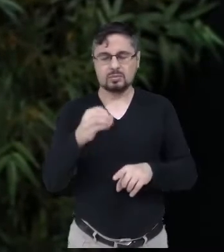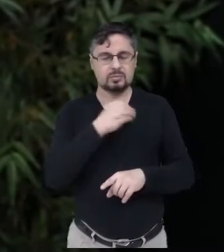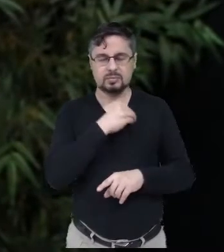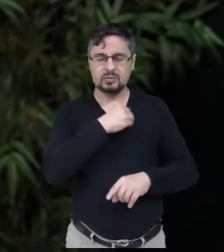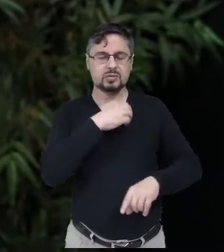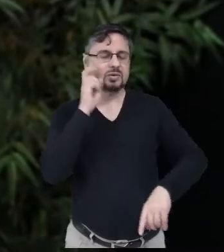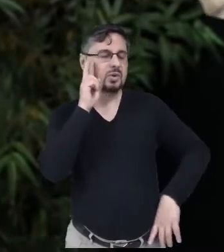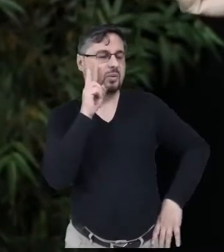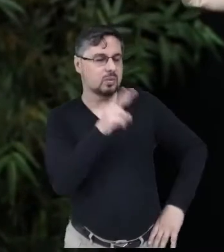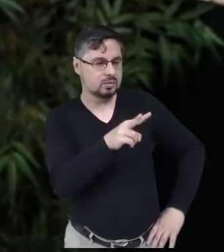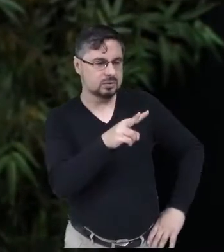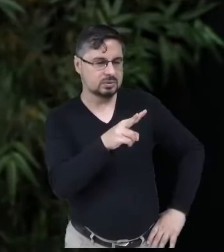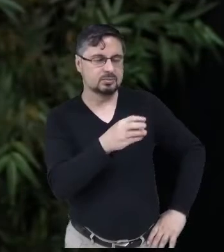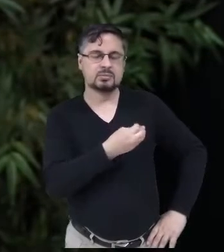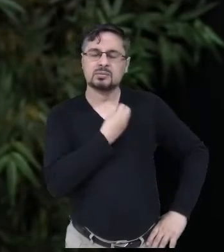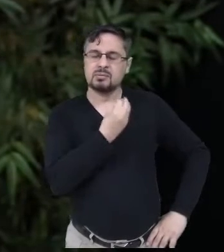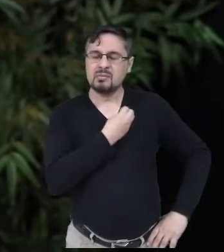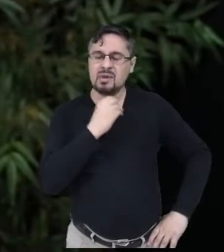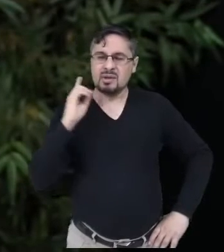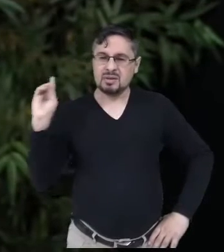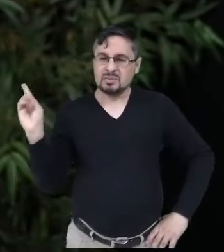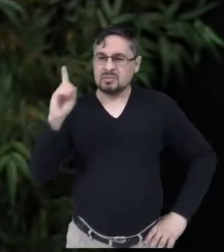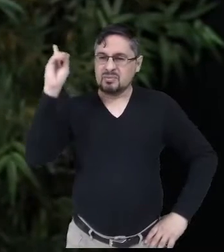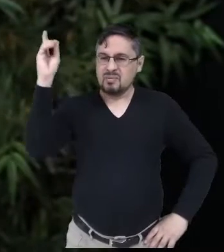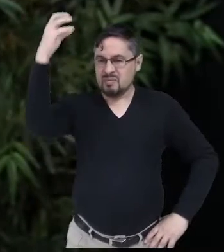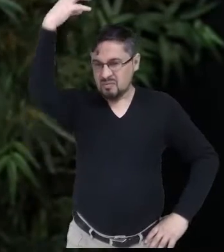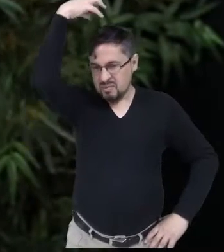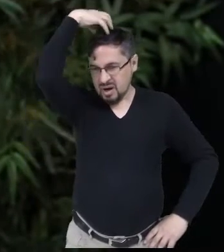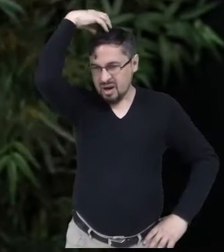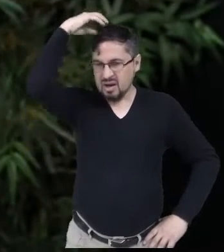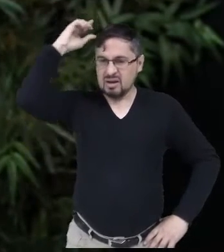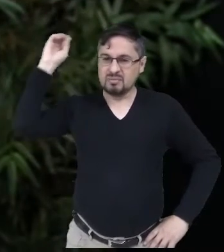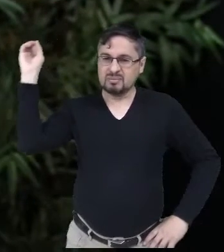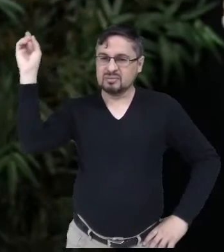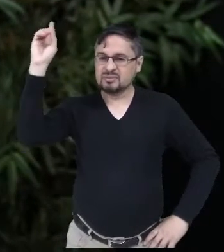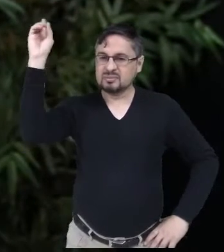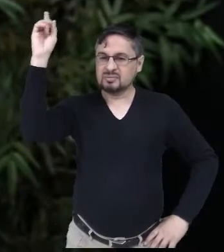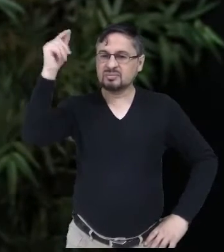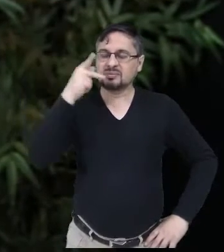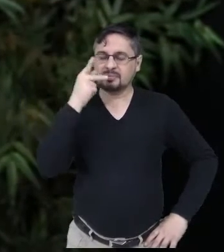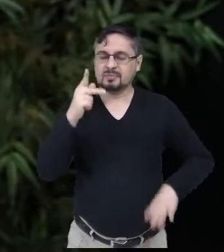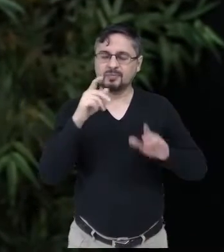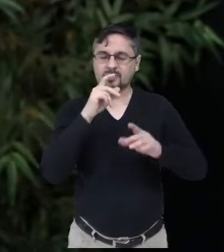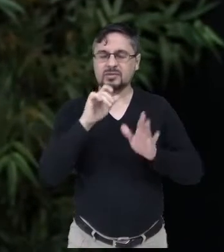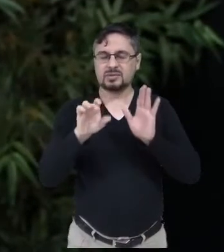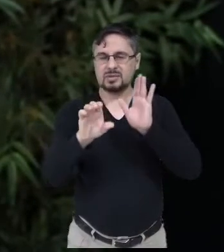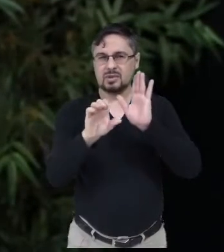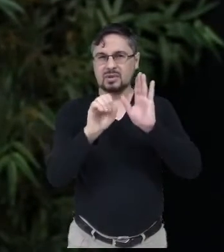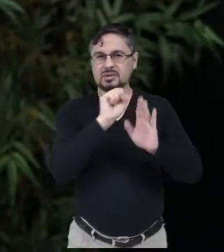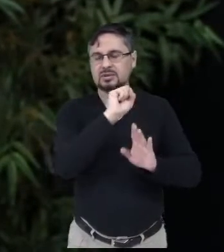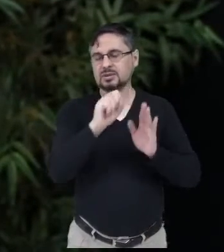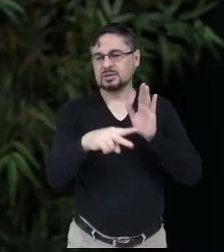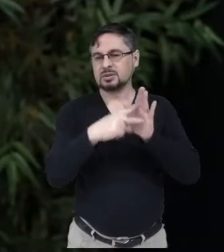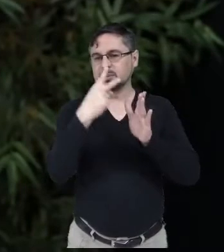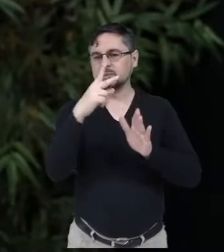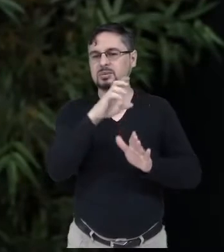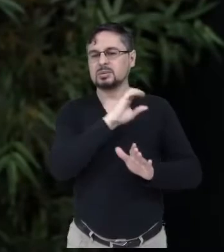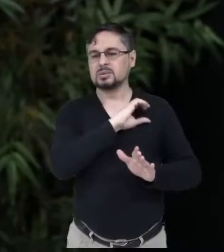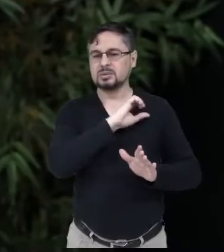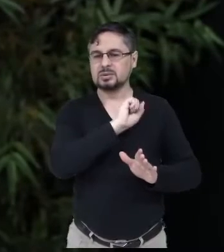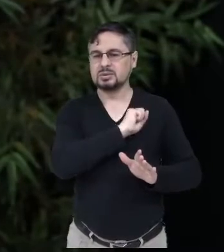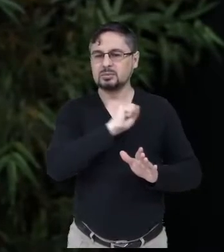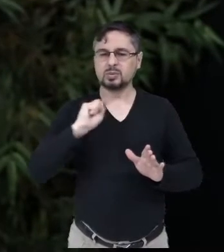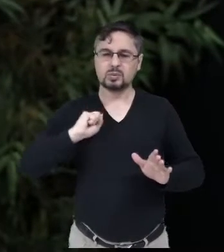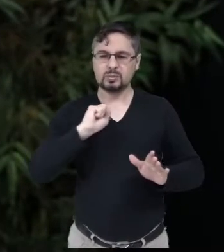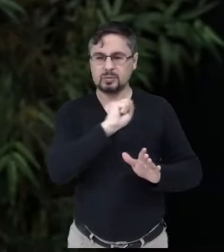olha, por exemplo, para a vida de Davi, lá no capítulo 11 de 2 Samuel, você vai perceber um pequeno ponto